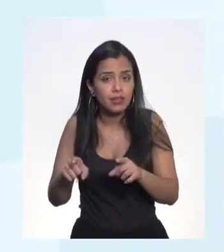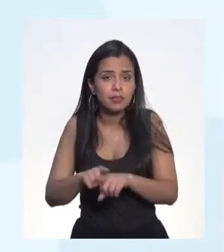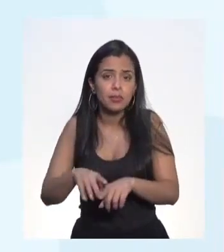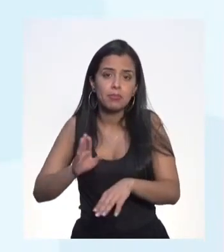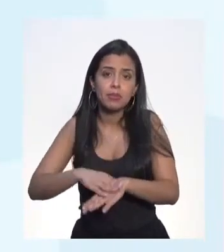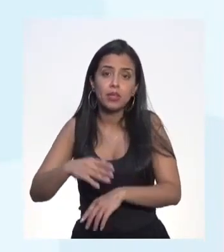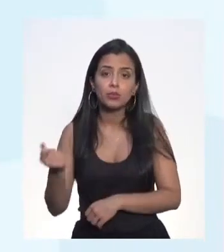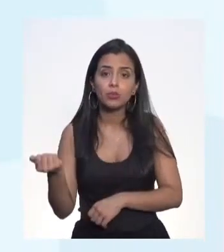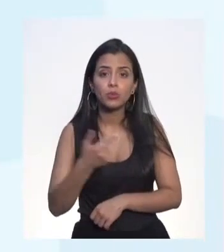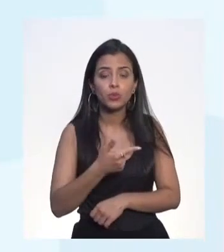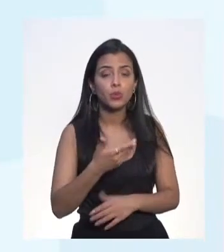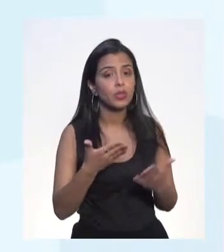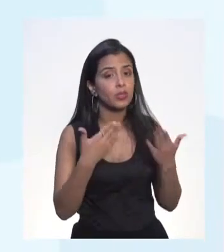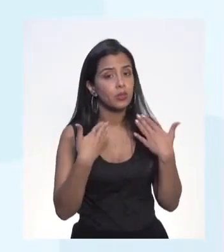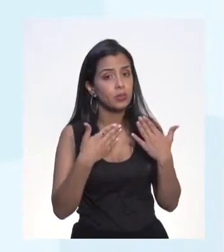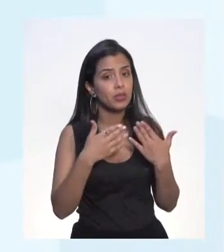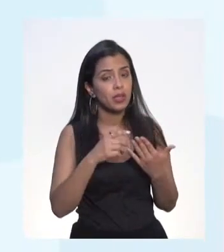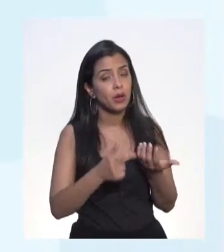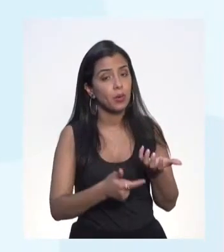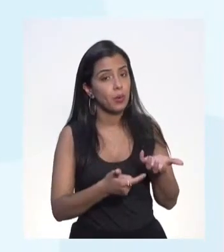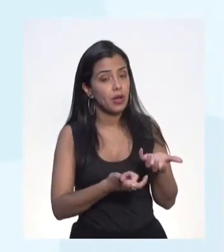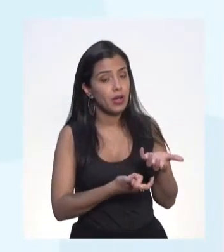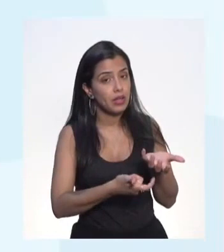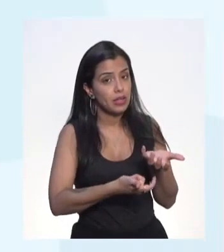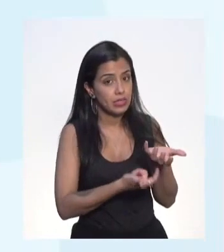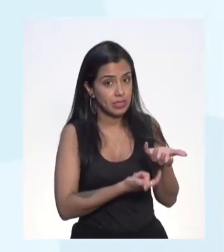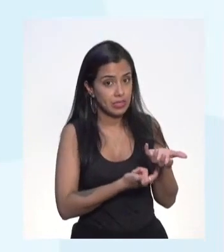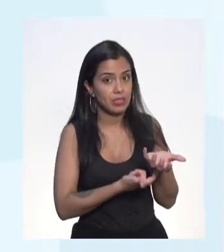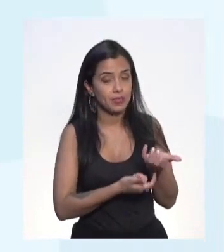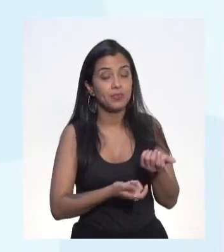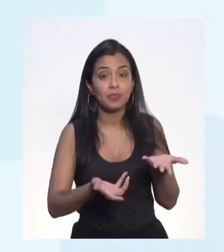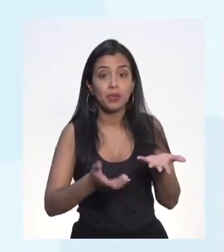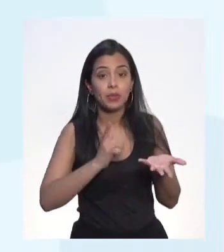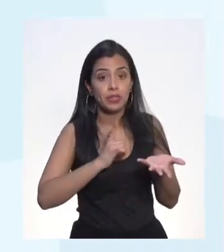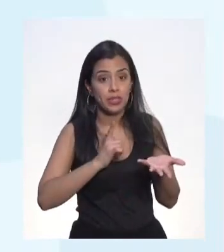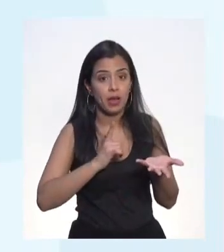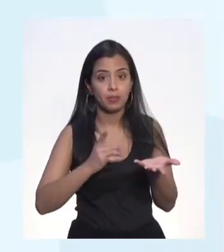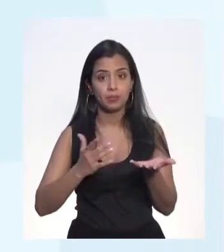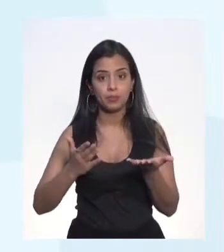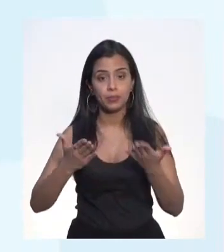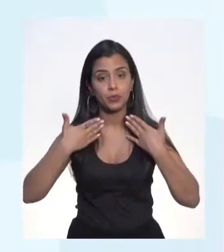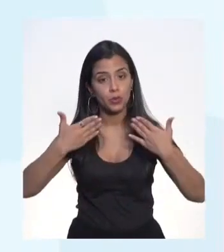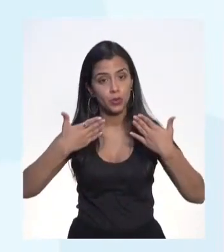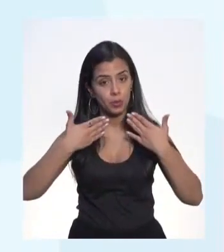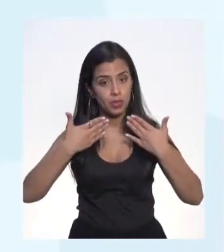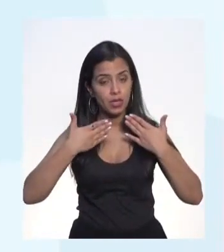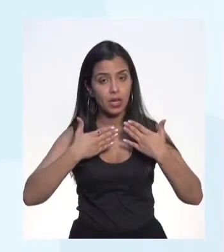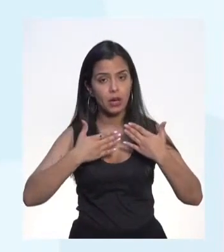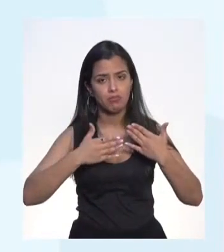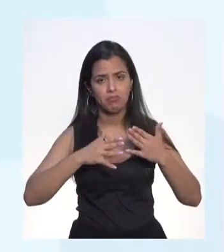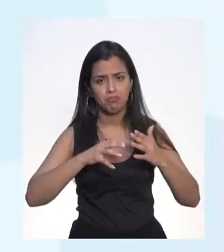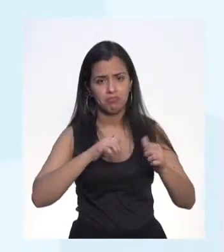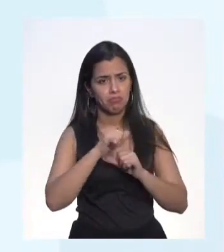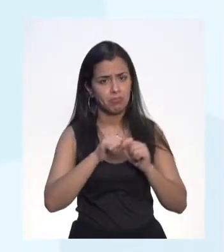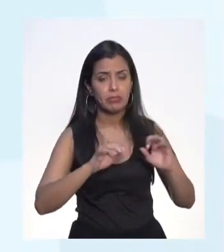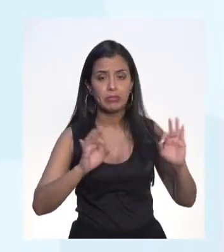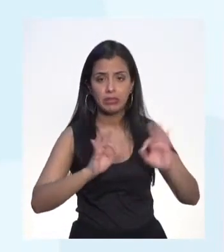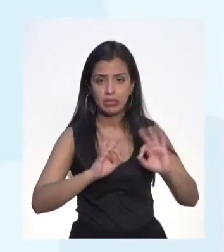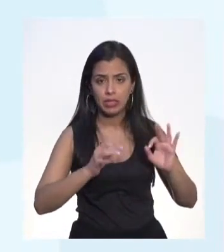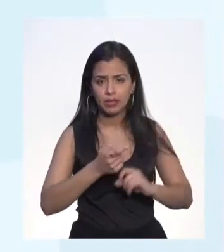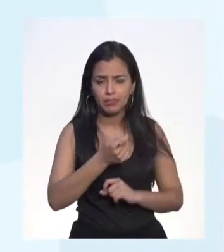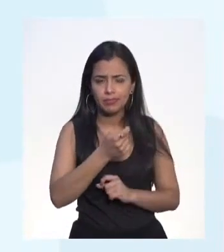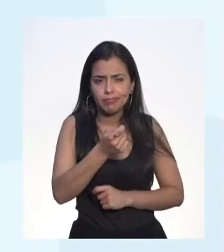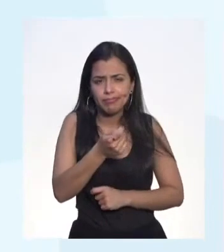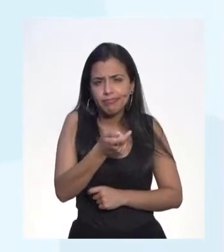tropical atlântica. Nós temos uma massa tropical continental praticamente também sem influência nenhuma, e uma pequena